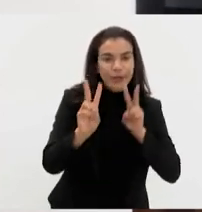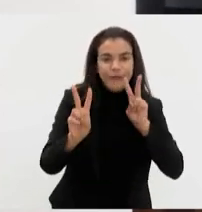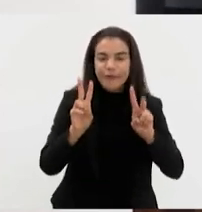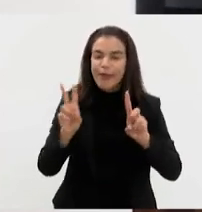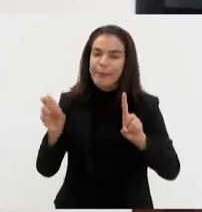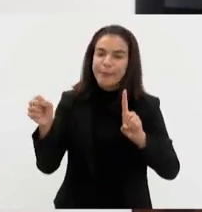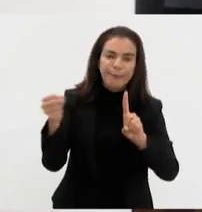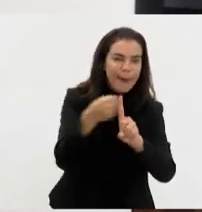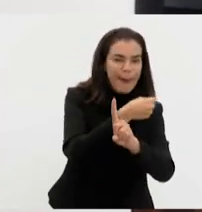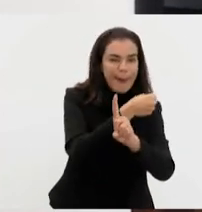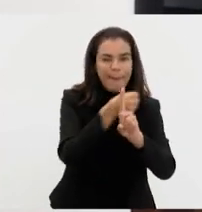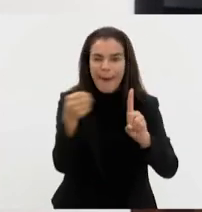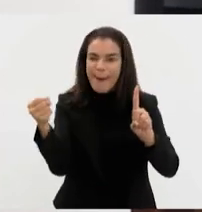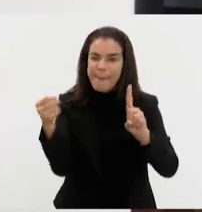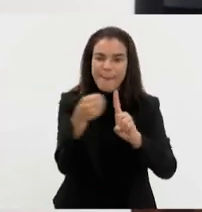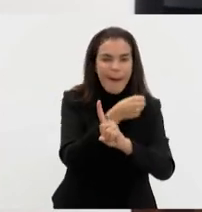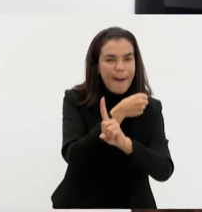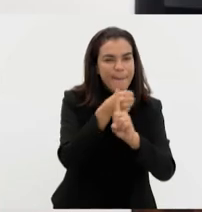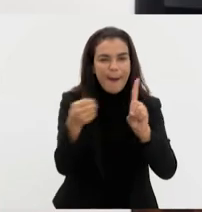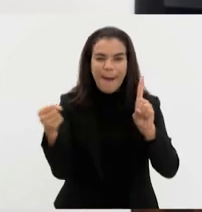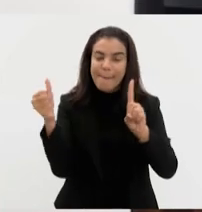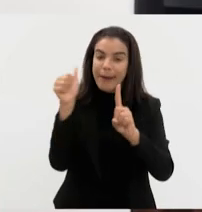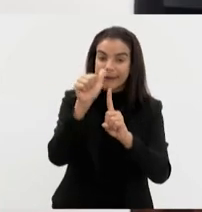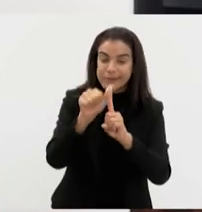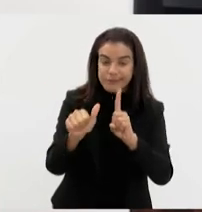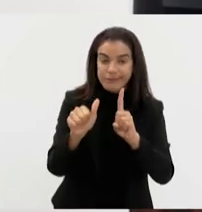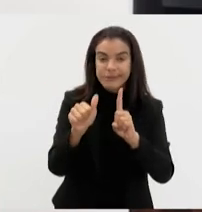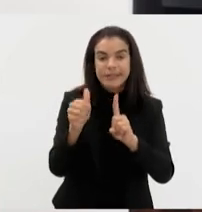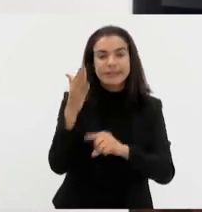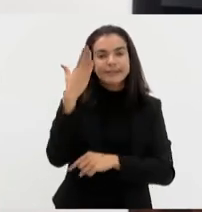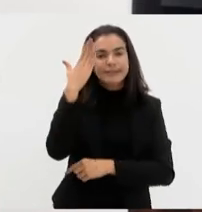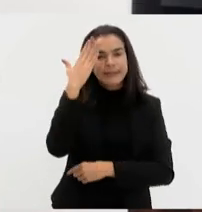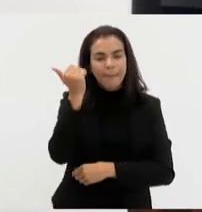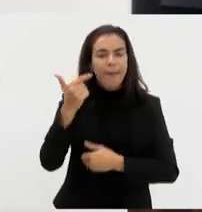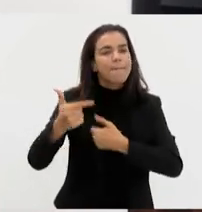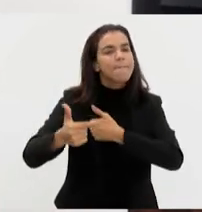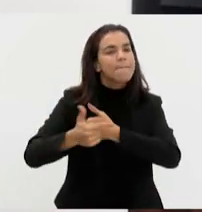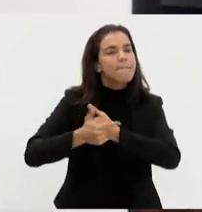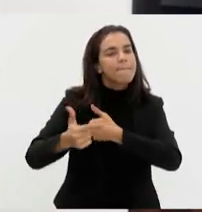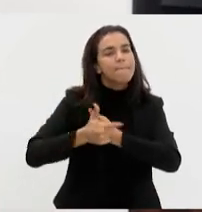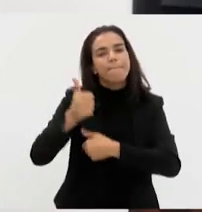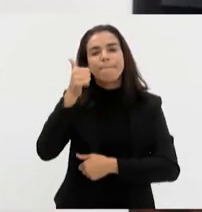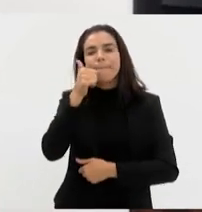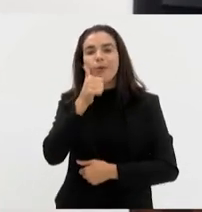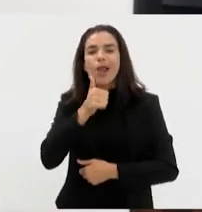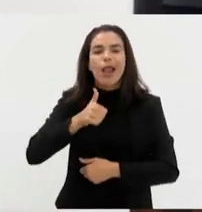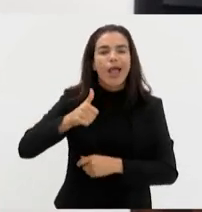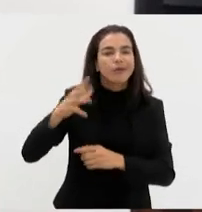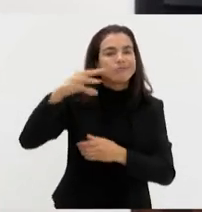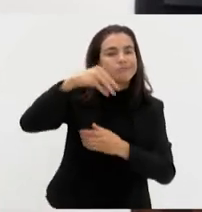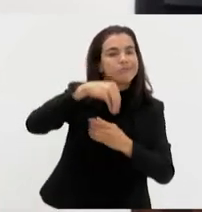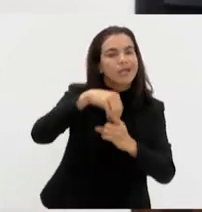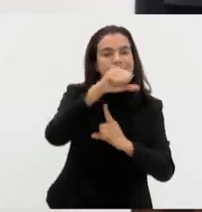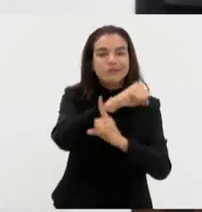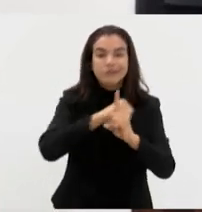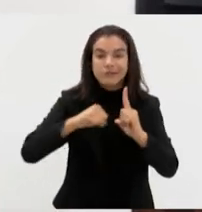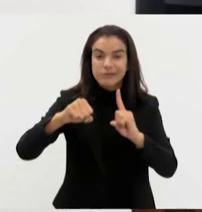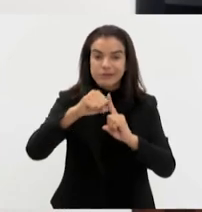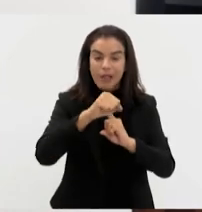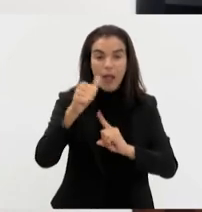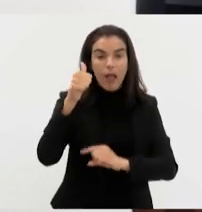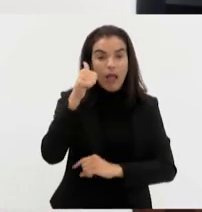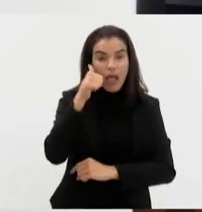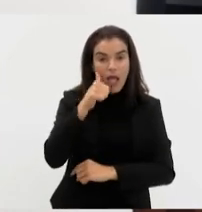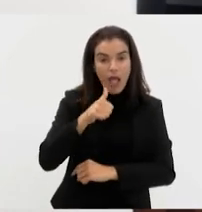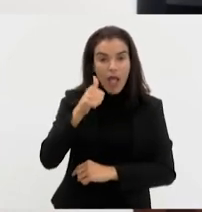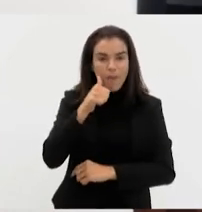maltratos, a gente vê violência contra a mulher e a gente sabe o papel da mulher na sociedade. Muitas mulheres esteio